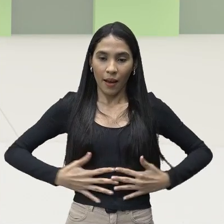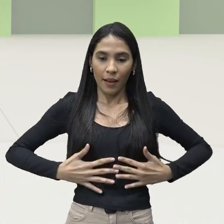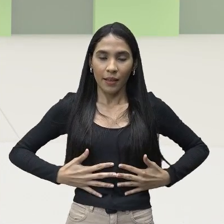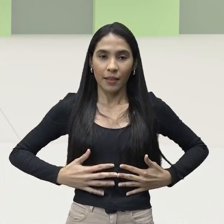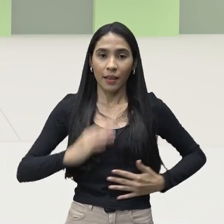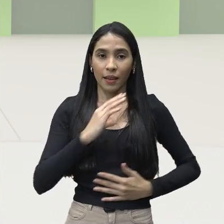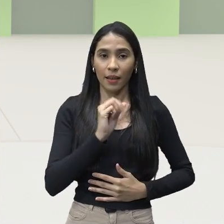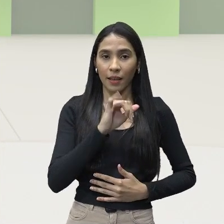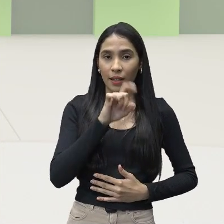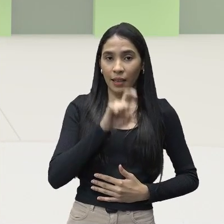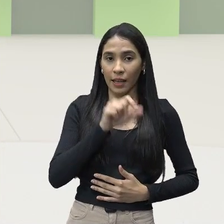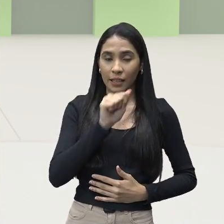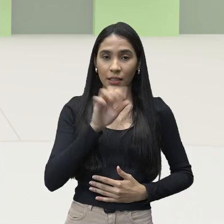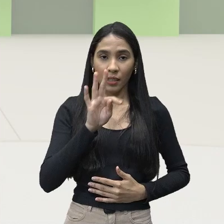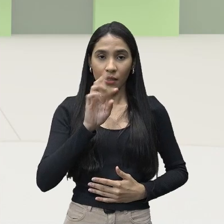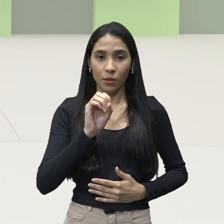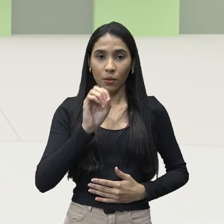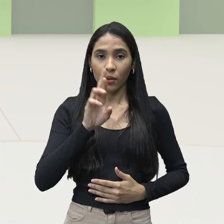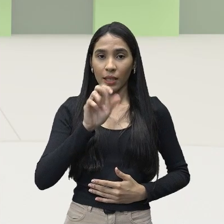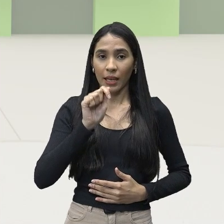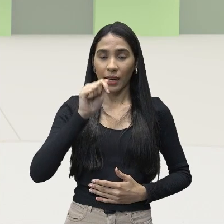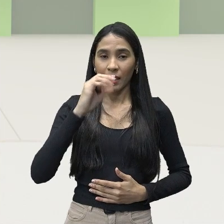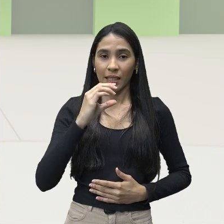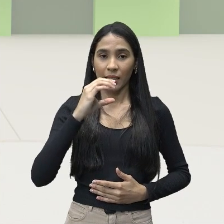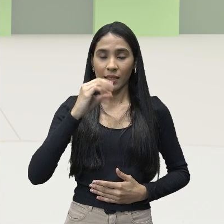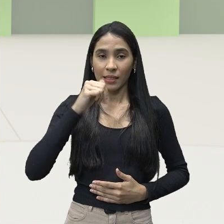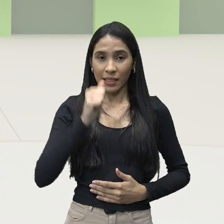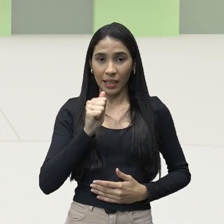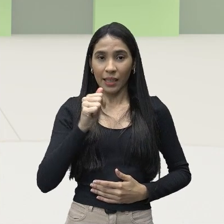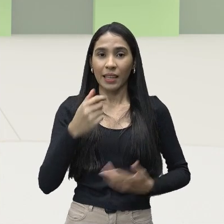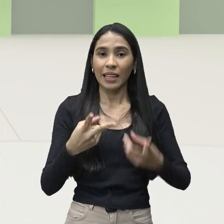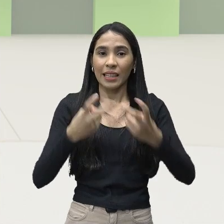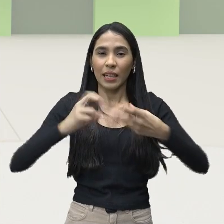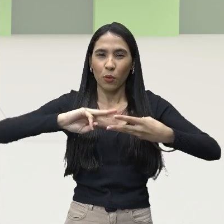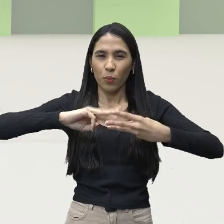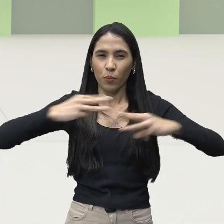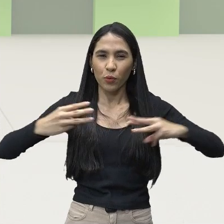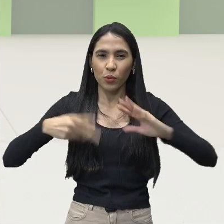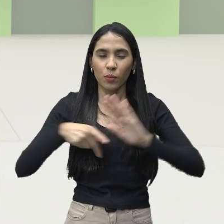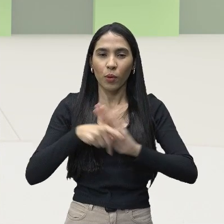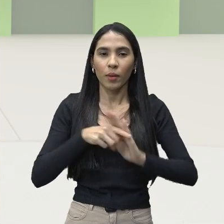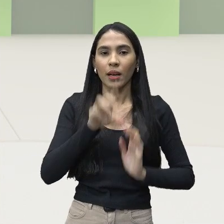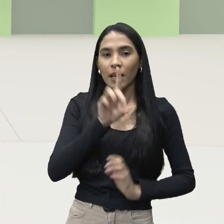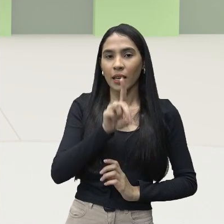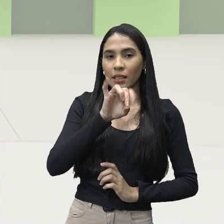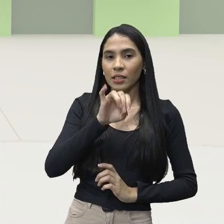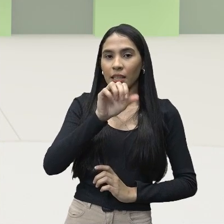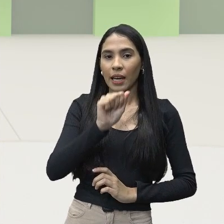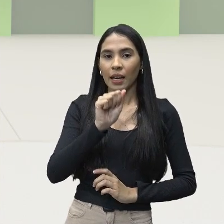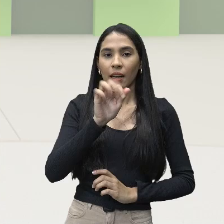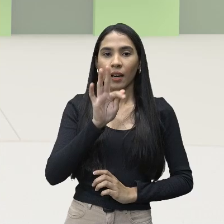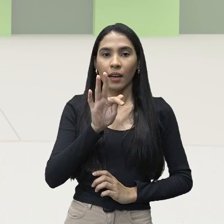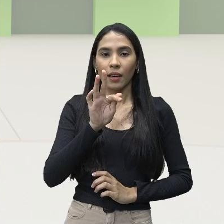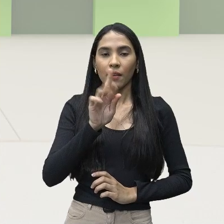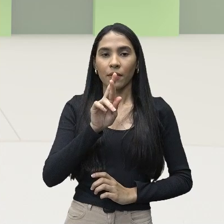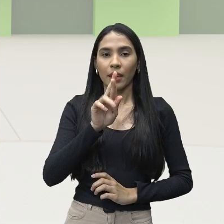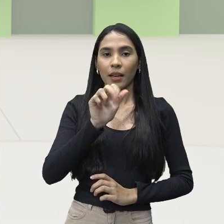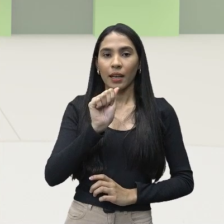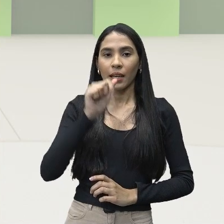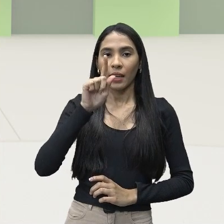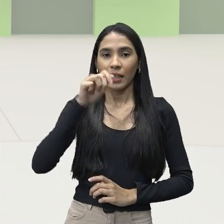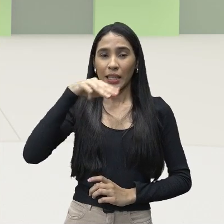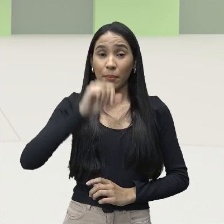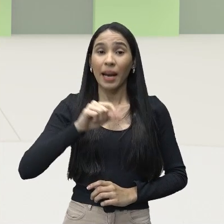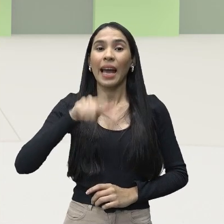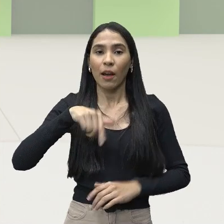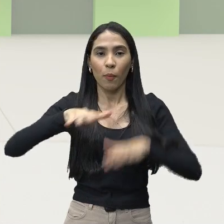está localizada aí os pulmões, a gente tem também um músculo que é chamado de diafragma. É ele que se movimenta e faz